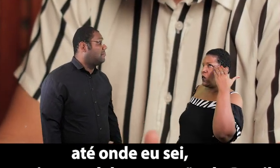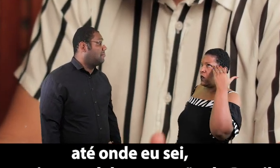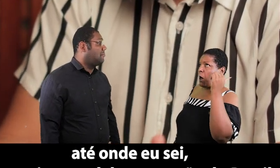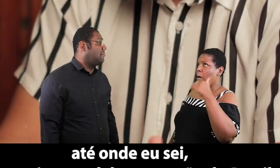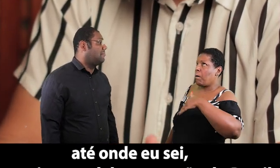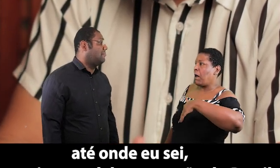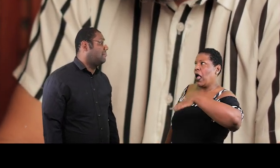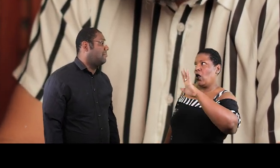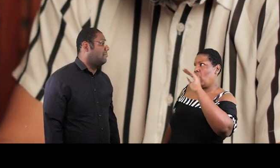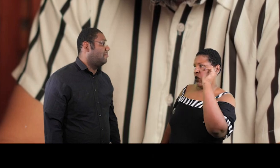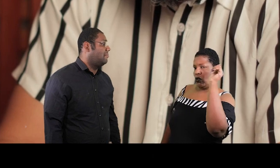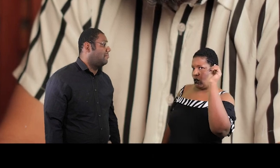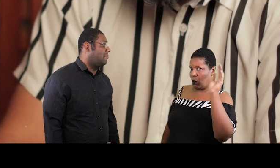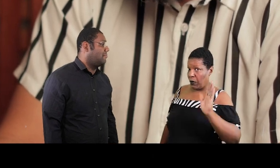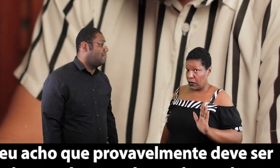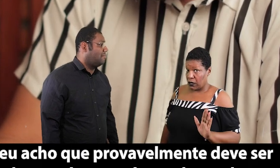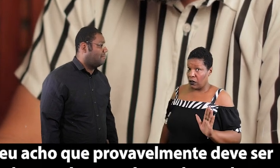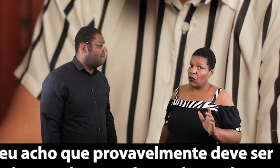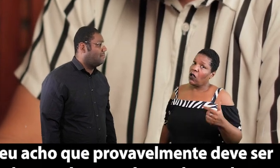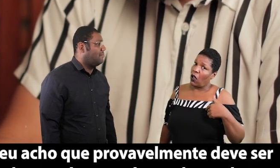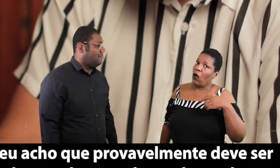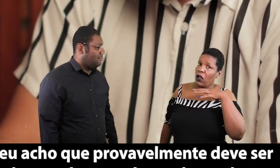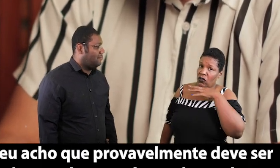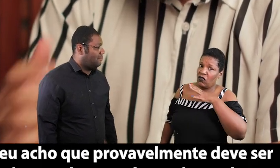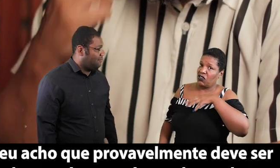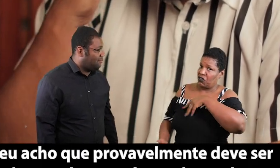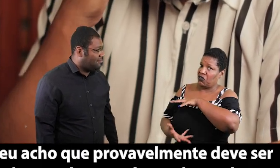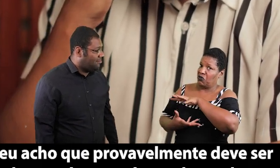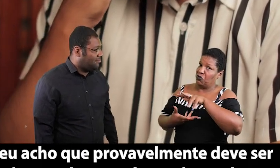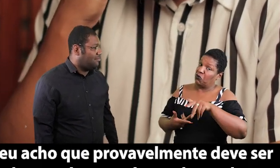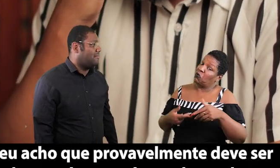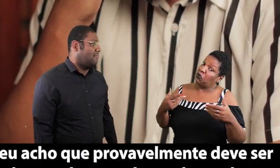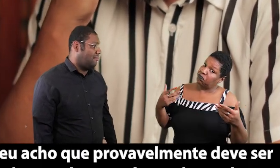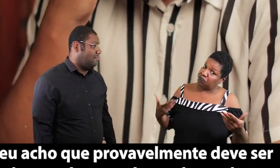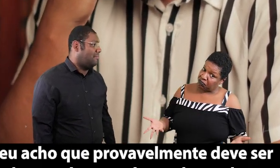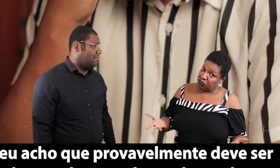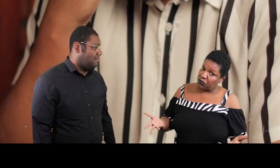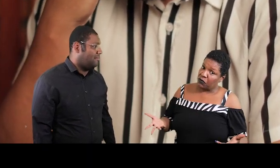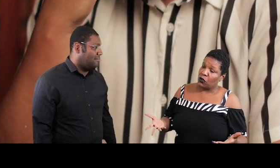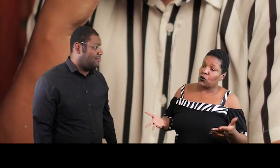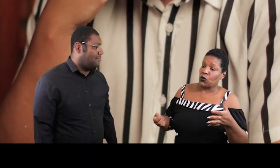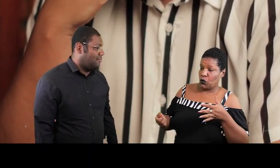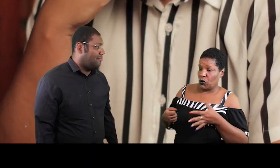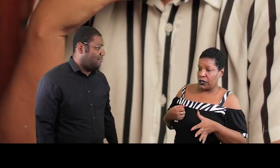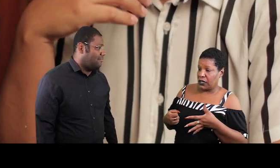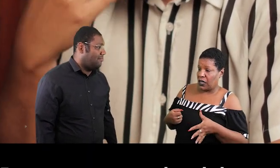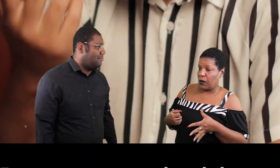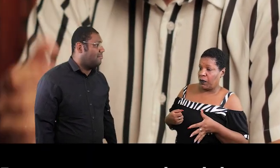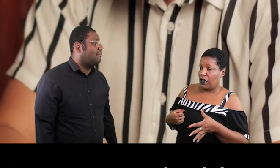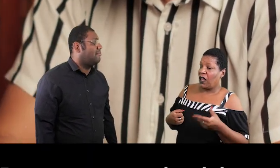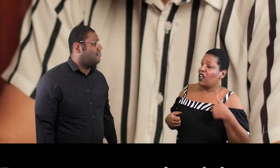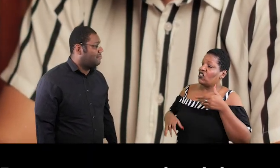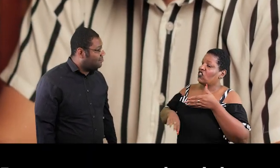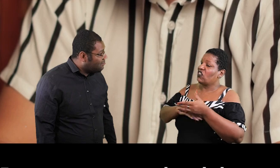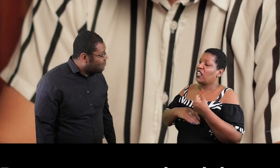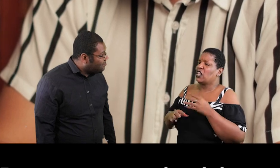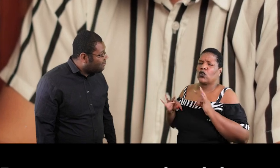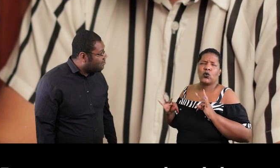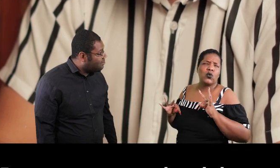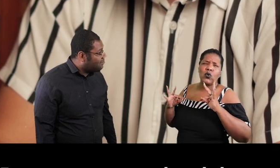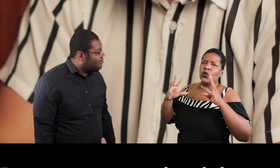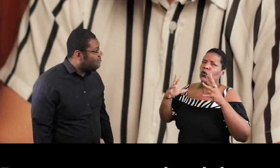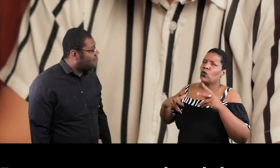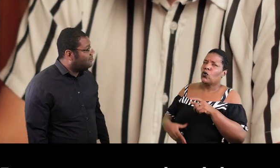percussão do Brasil. E eu acho que provavelmente deve ser do mundo nesse lance do samba. E a gente tem acesso de todo